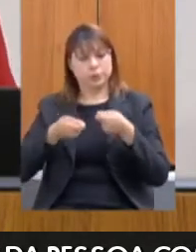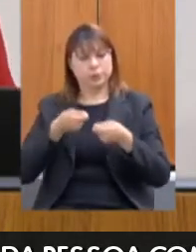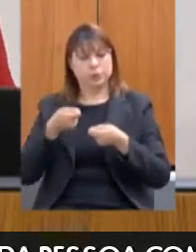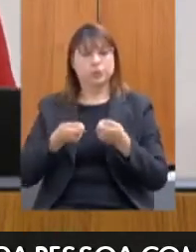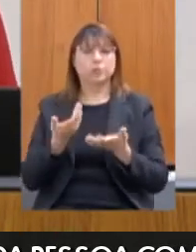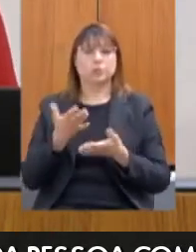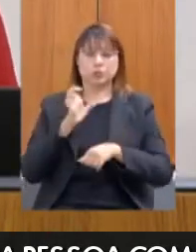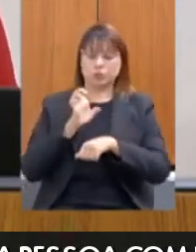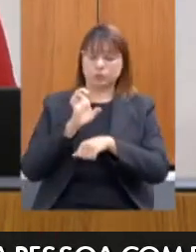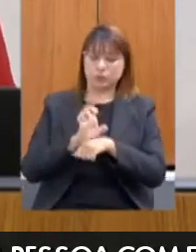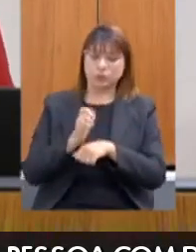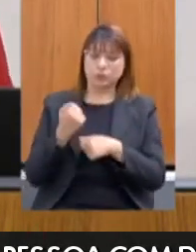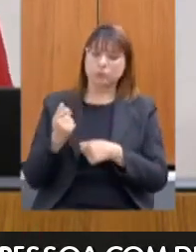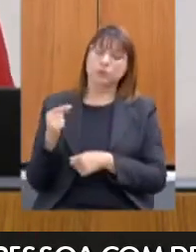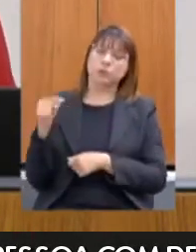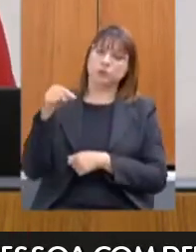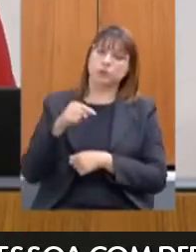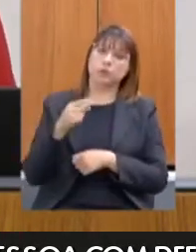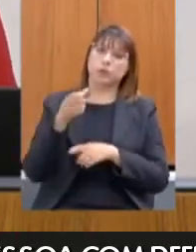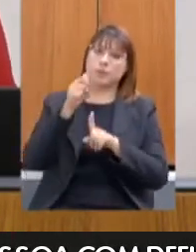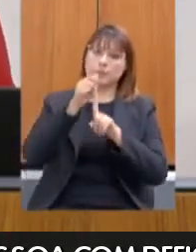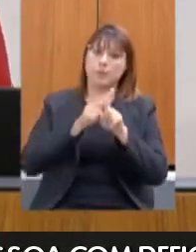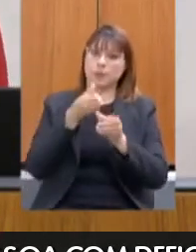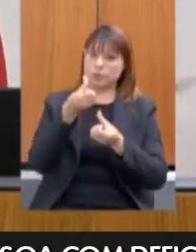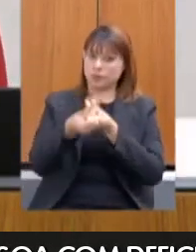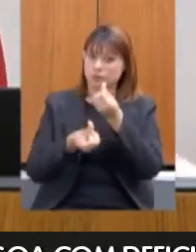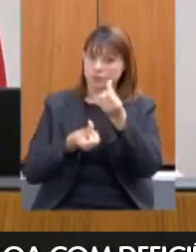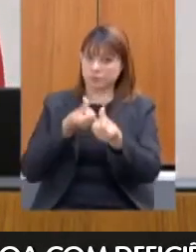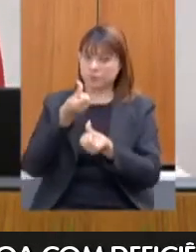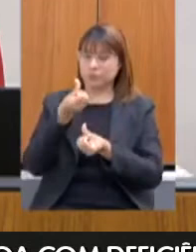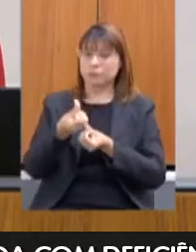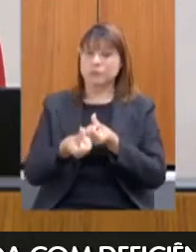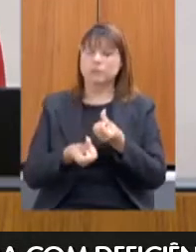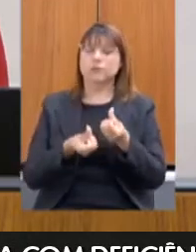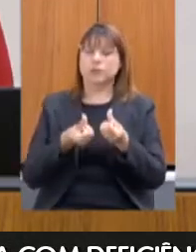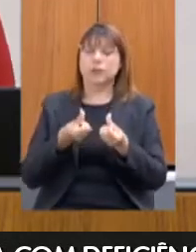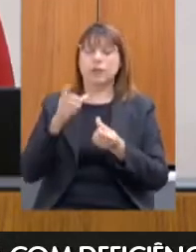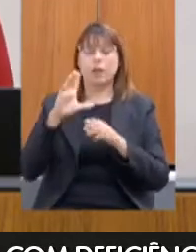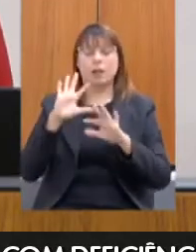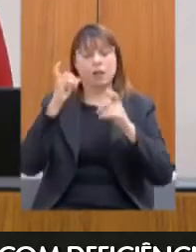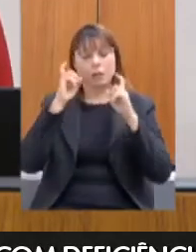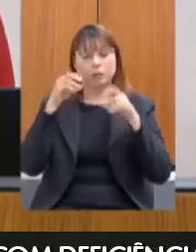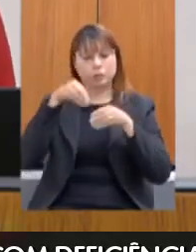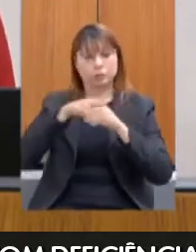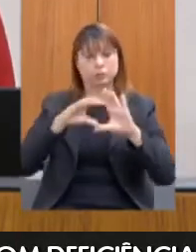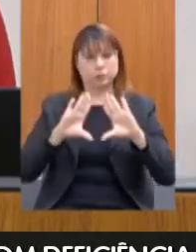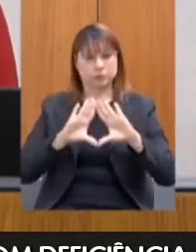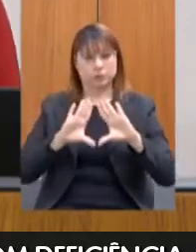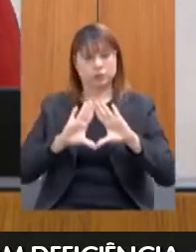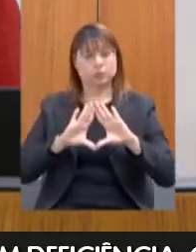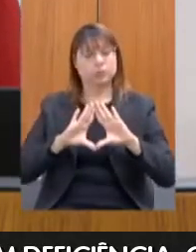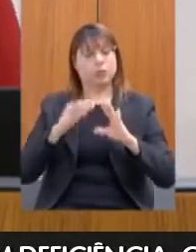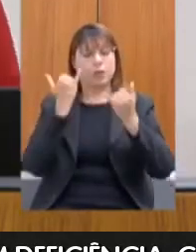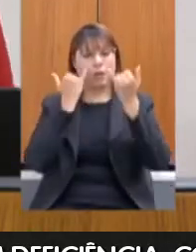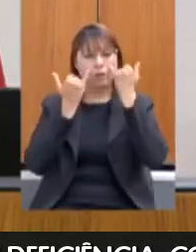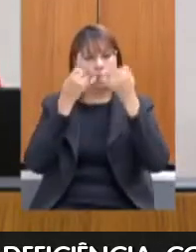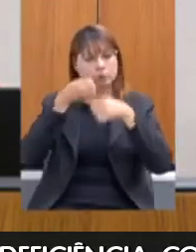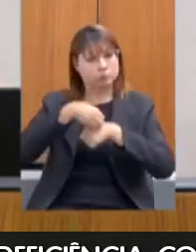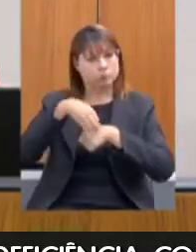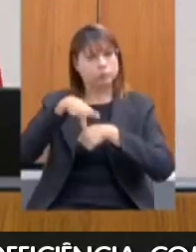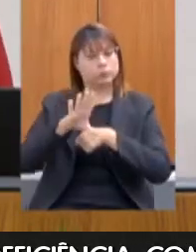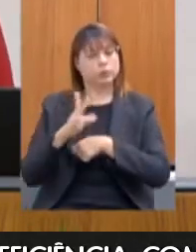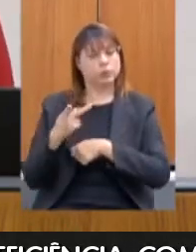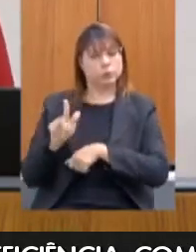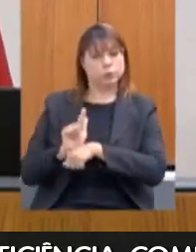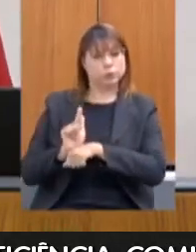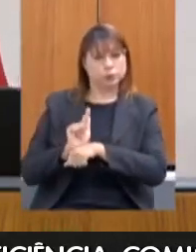devem comparecer semestralmente a reuniões das comissões da Assembleia para prestar informações sobre a gestão de